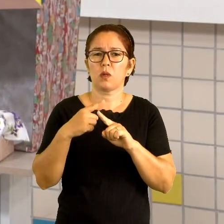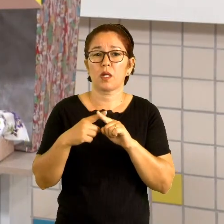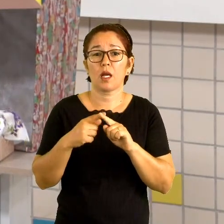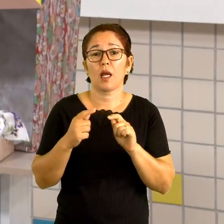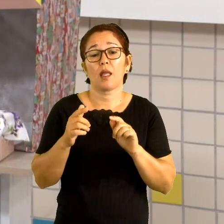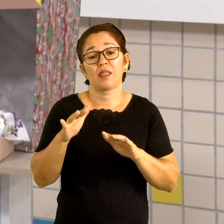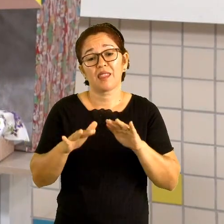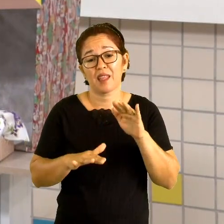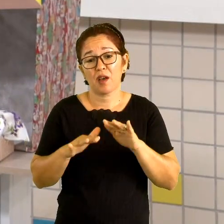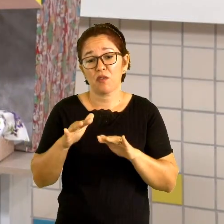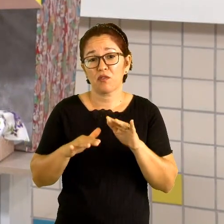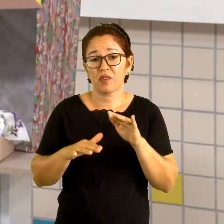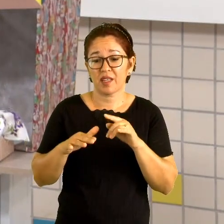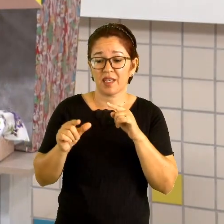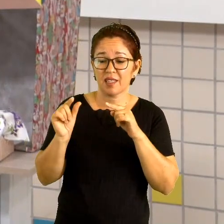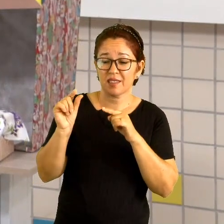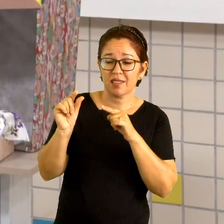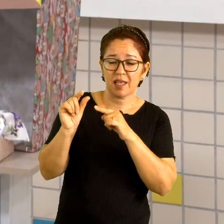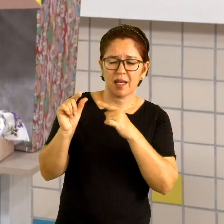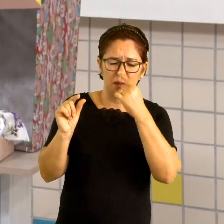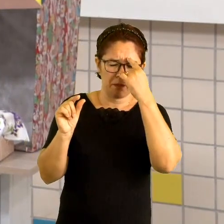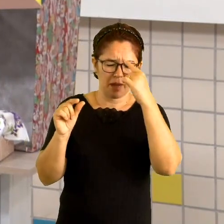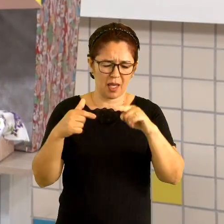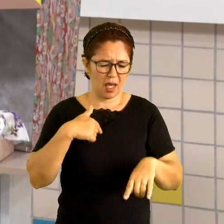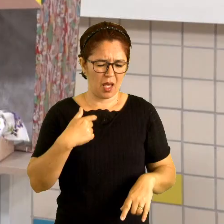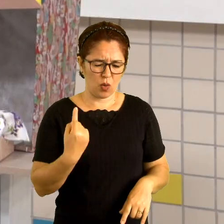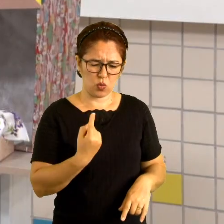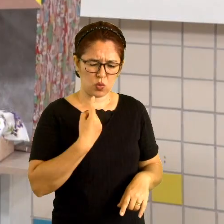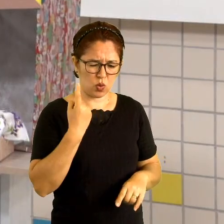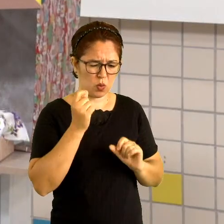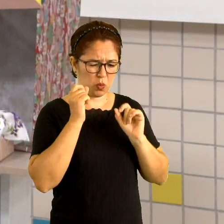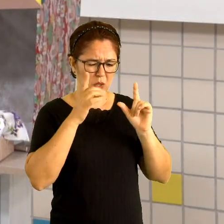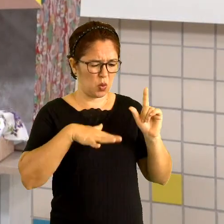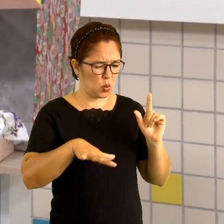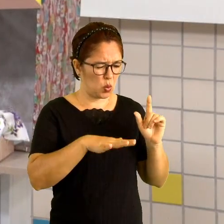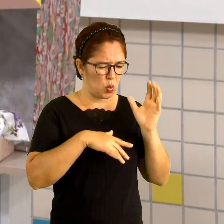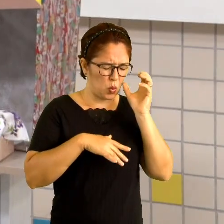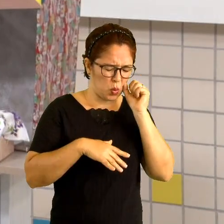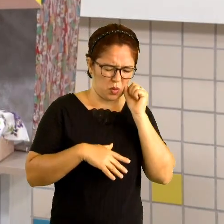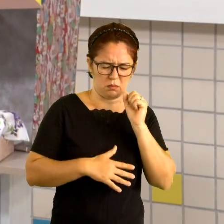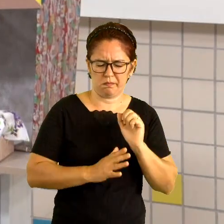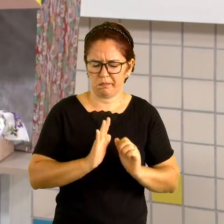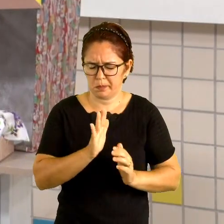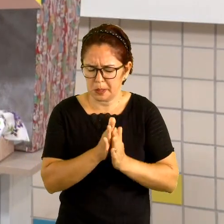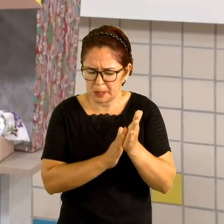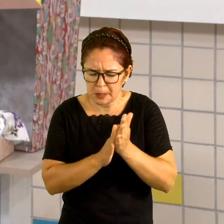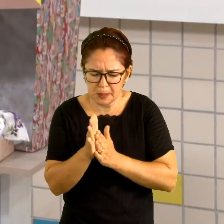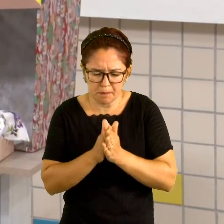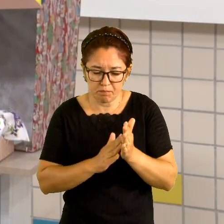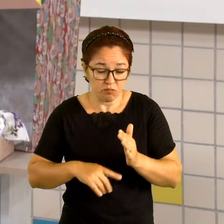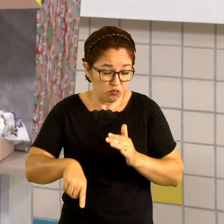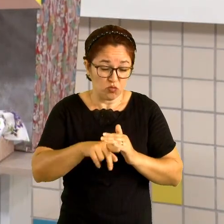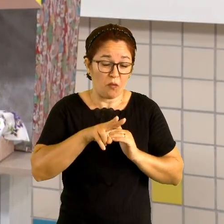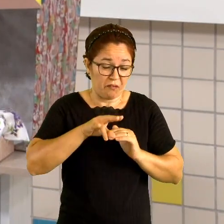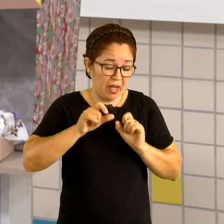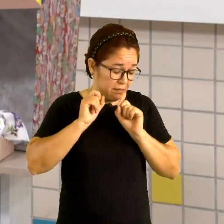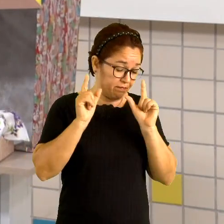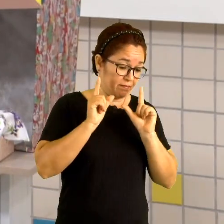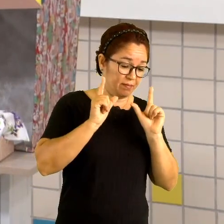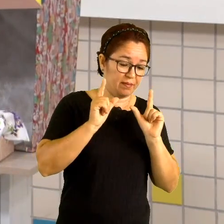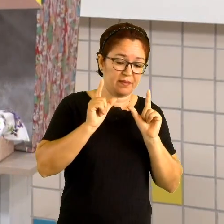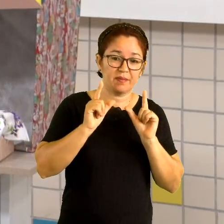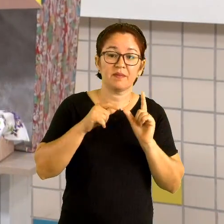mundo dormindo, ela sozinha acordada, ela deve ter pensado, vou acordar todo mundo já já. E como termina a